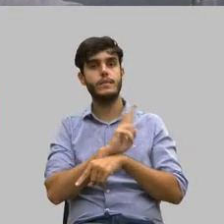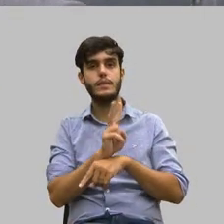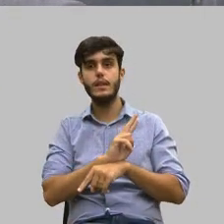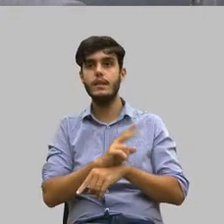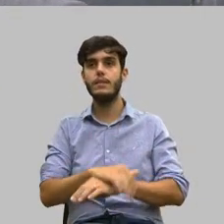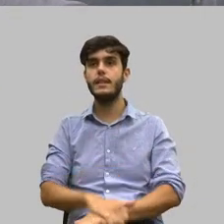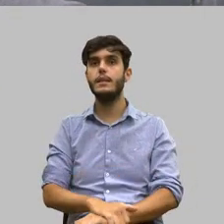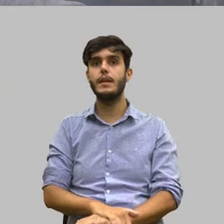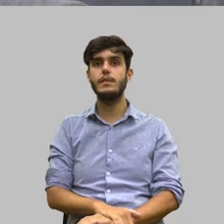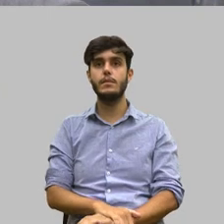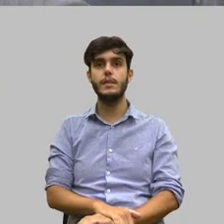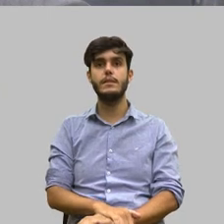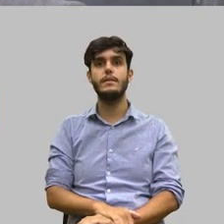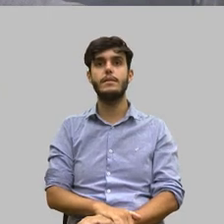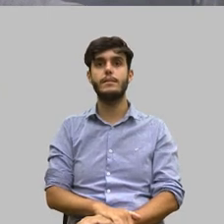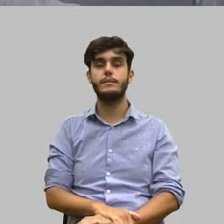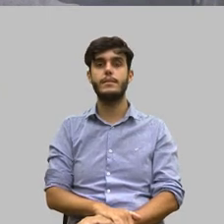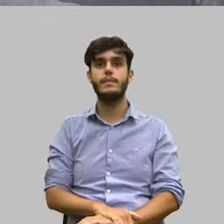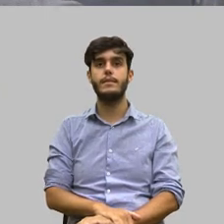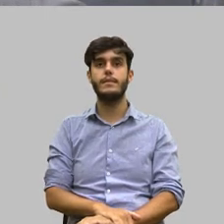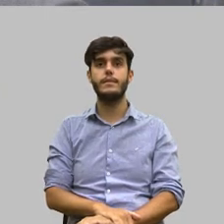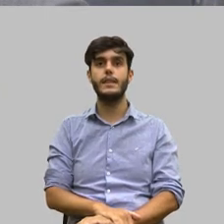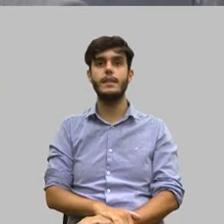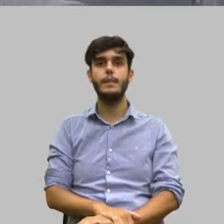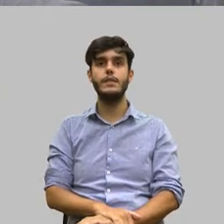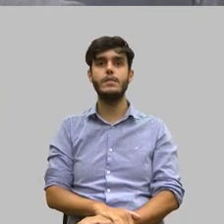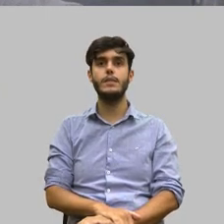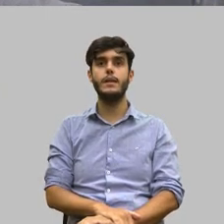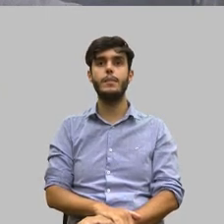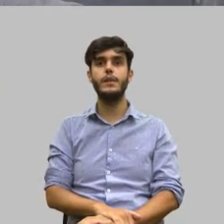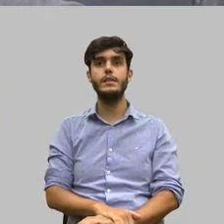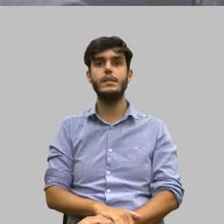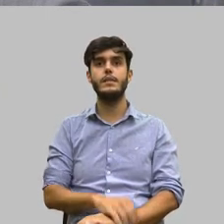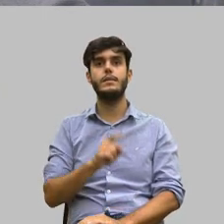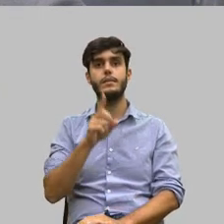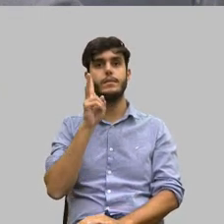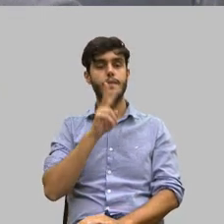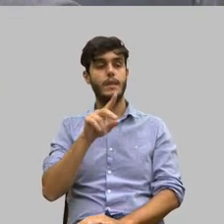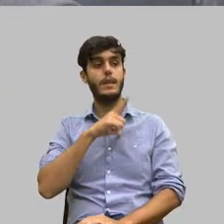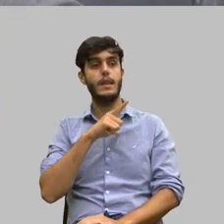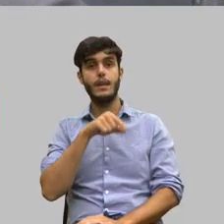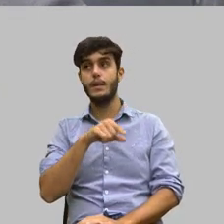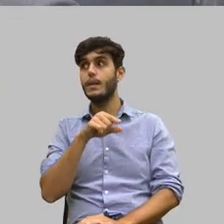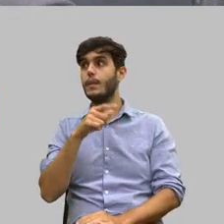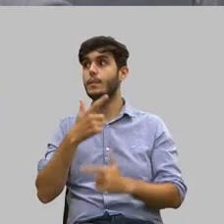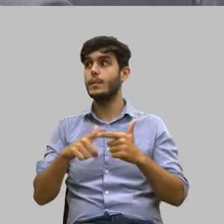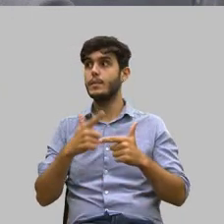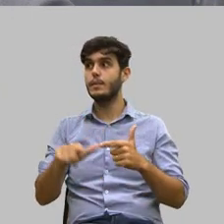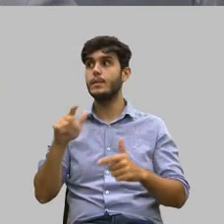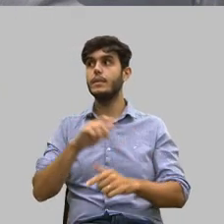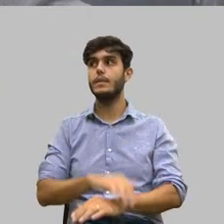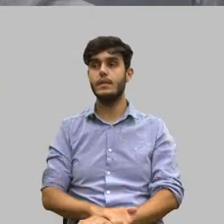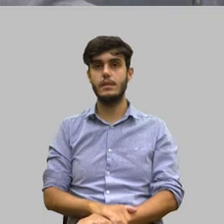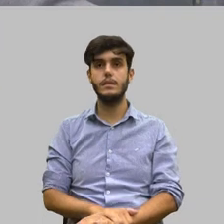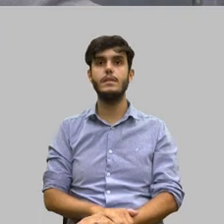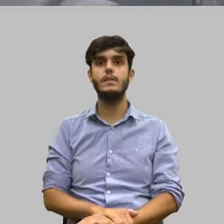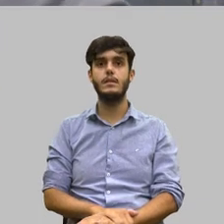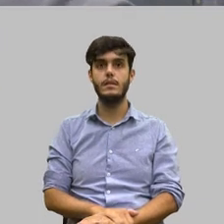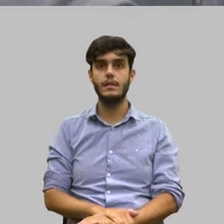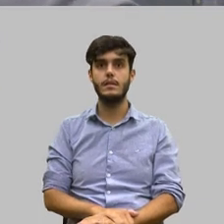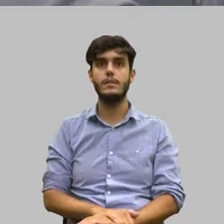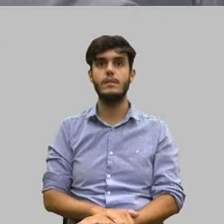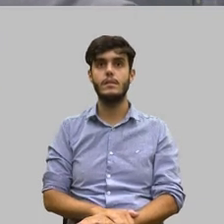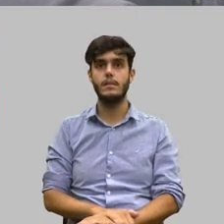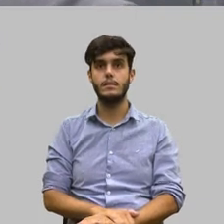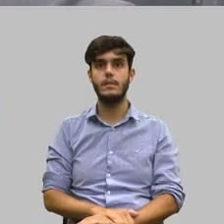custeio investimento na instituição e efetivo que tem sido um problema gravíssimo quem sabe aí os combatentes